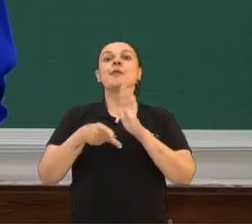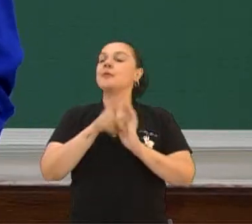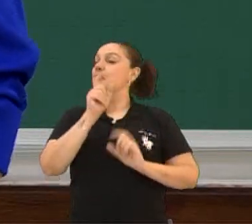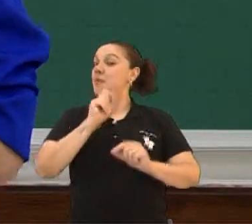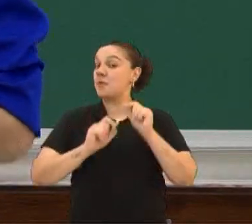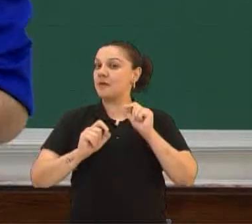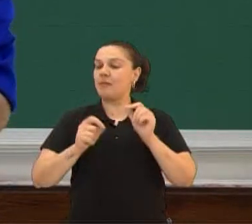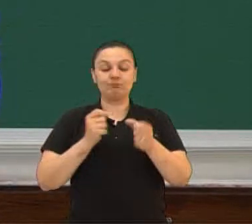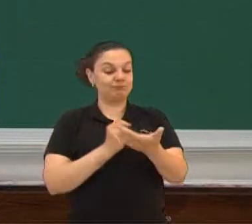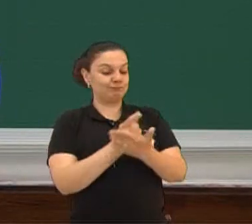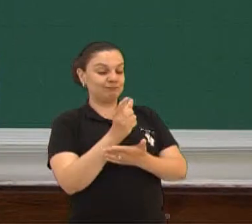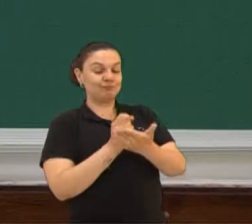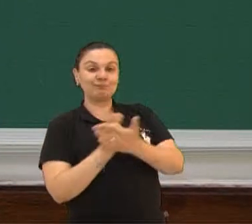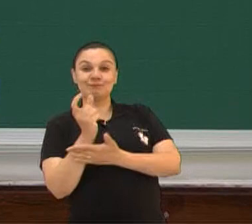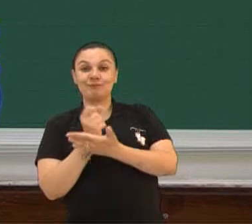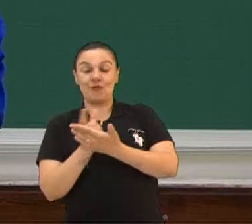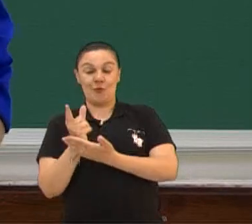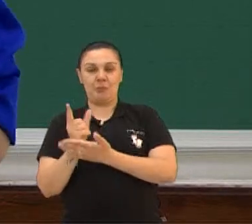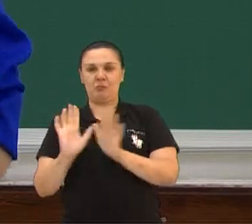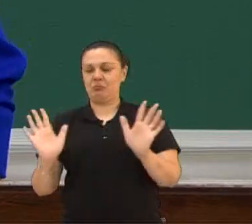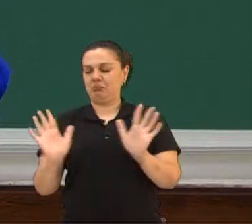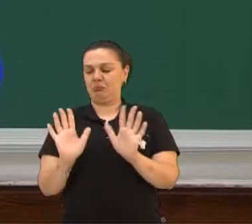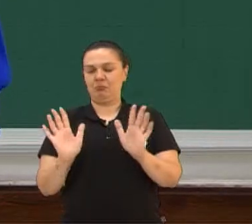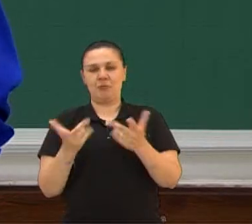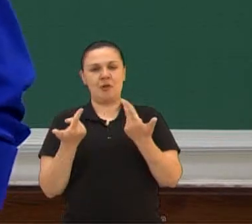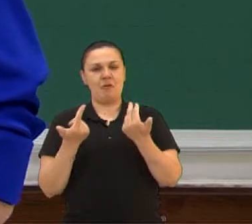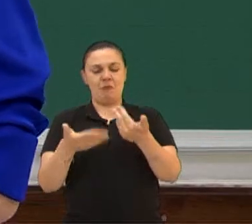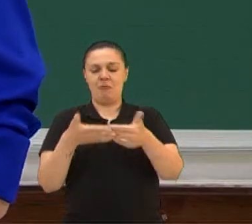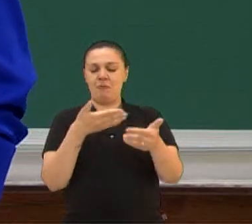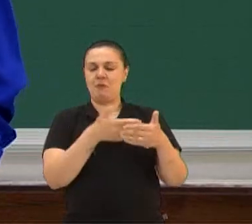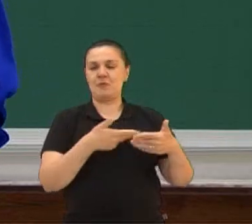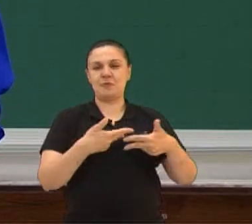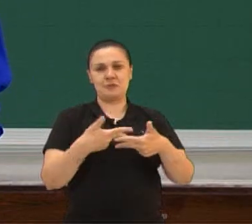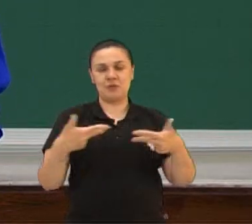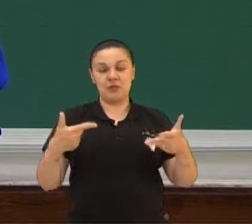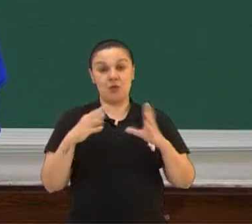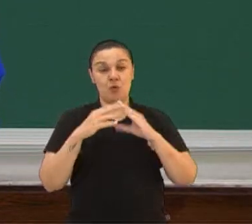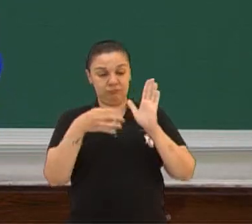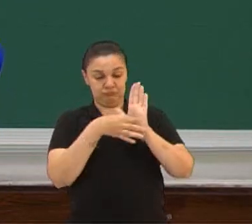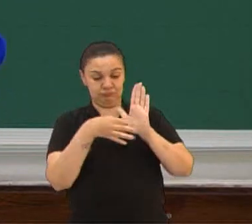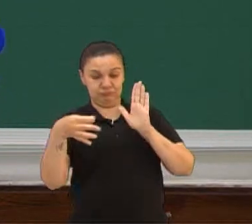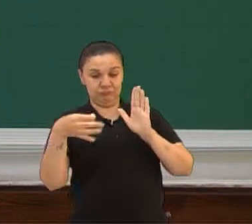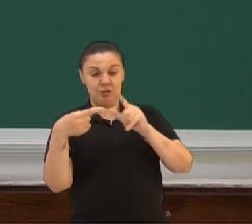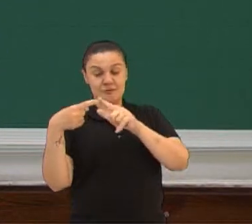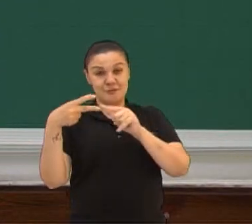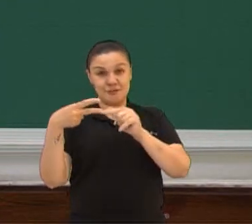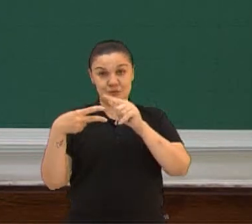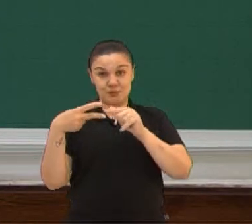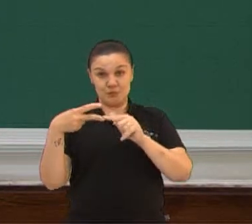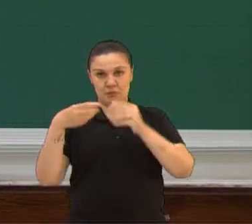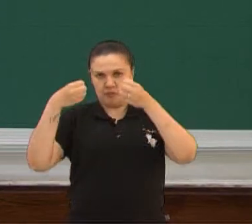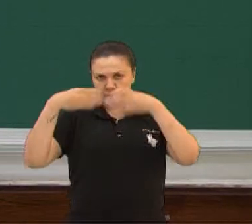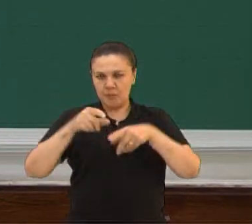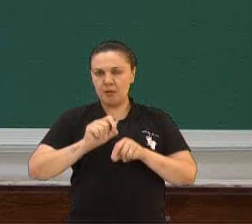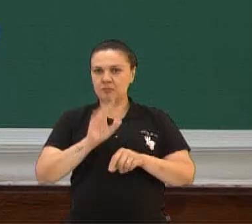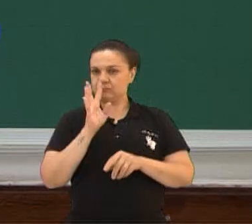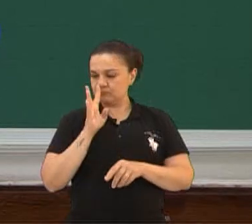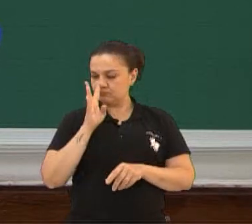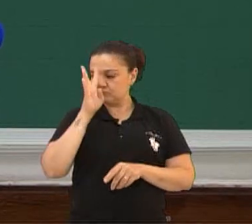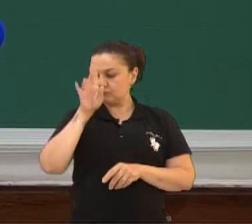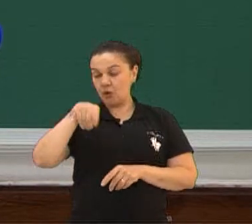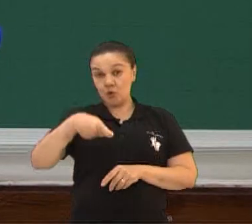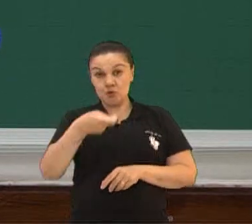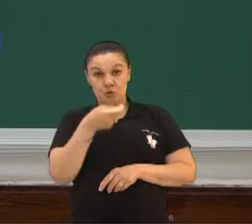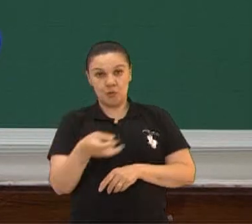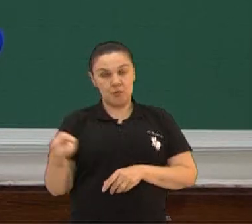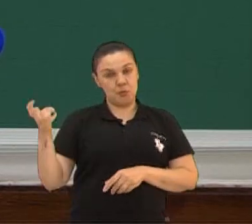de consumo, como qualquer outra coisa. Então a grande crítica, sobretudo desses dois primeiros autores aqui que eles vão fazer, a ideia de